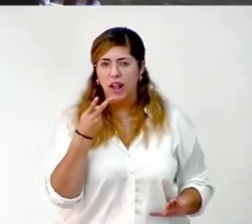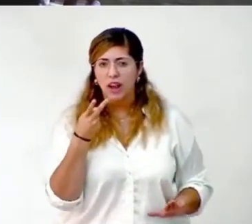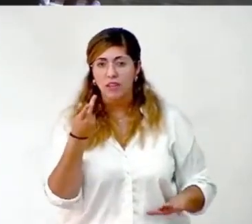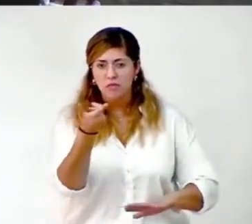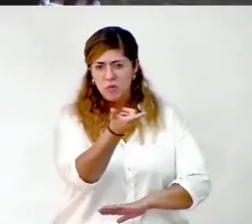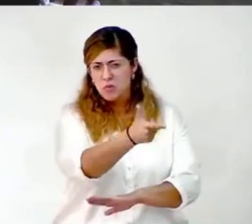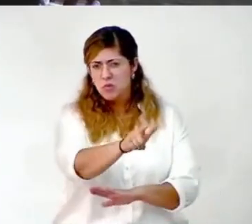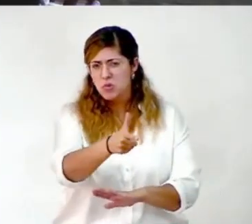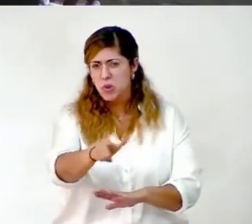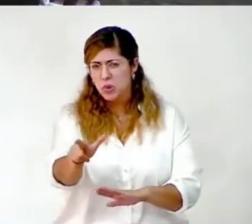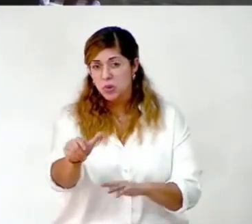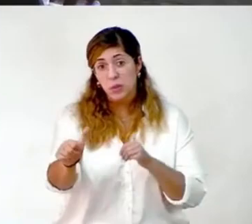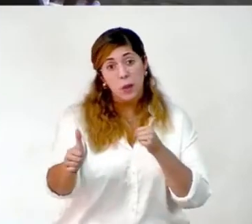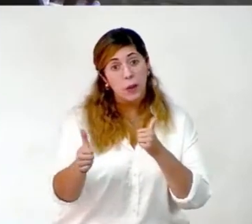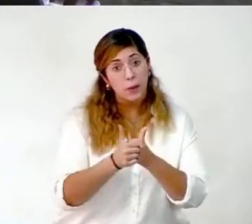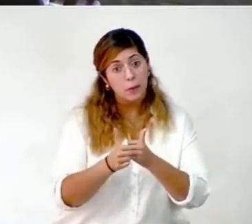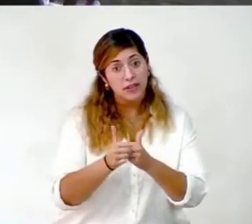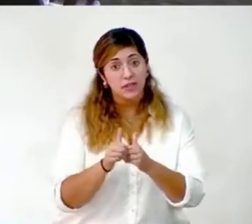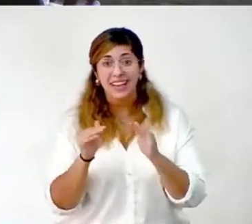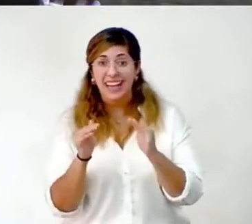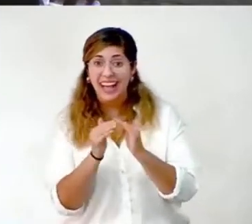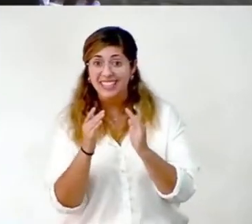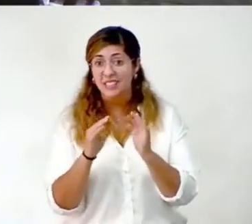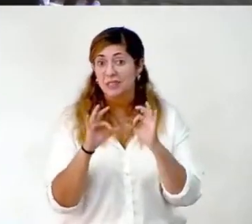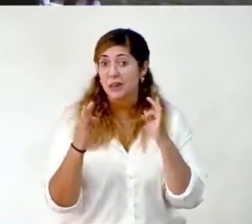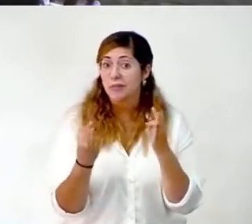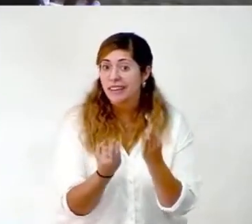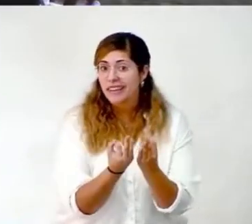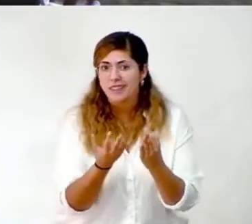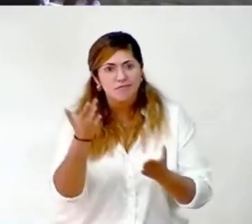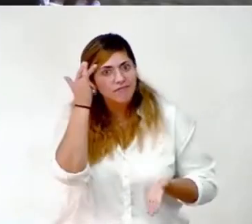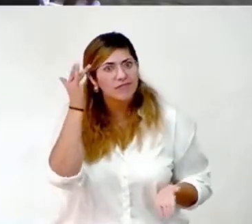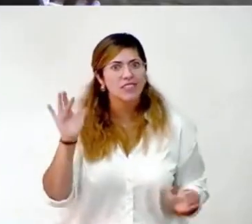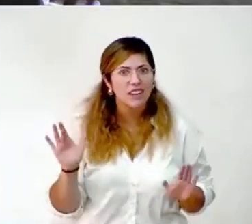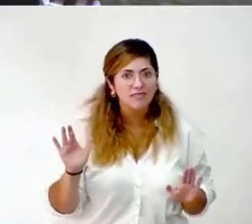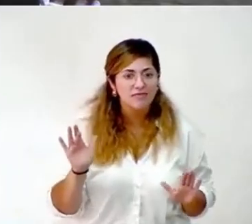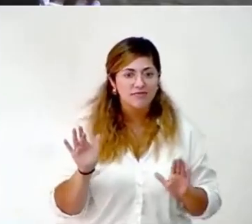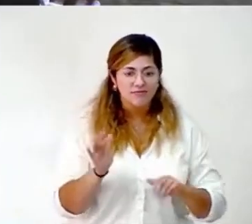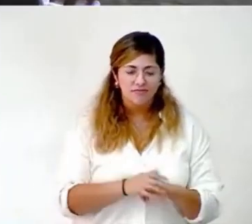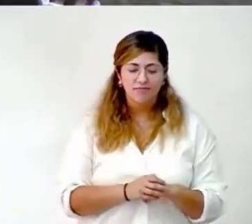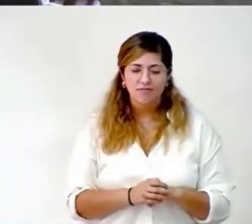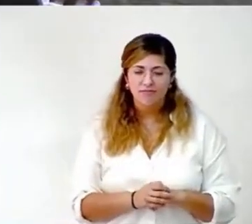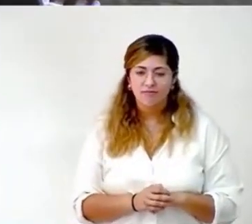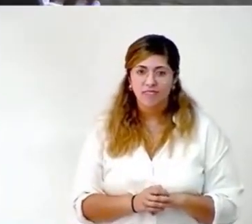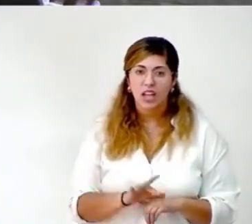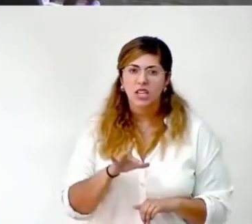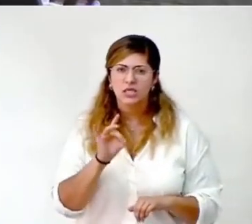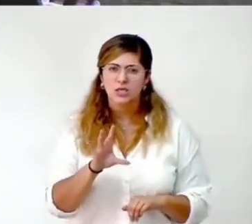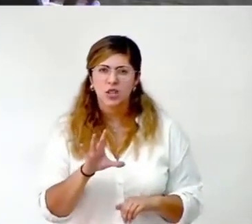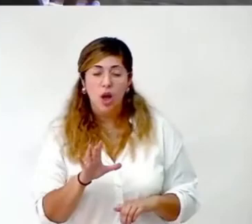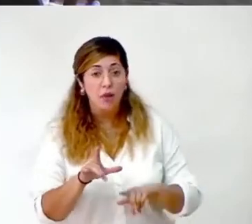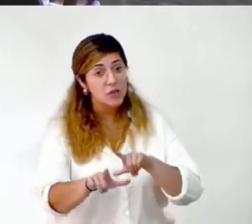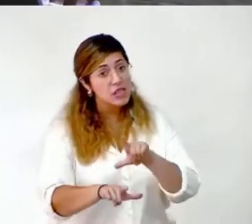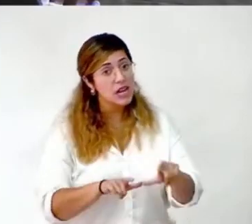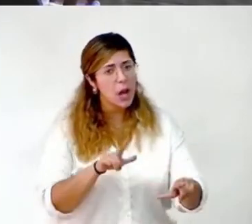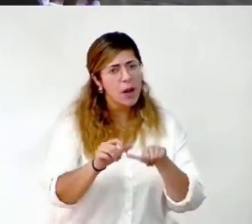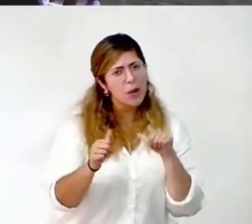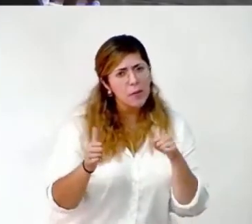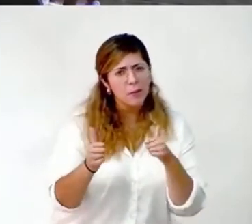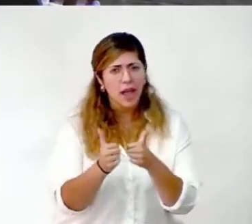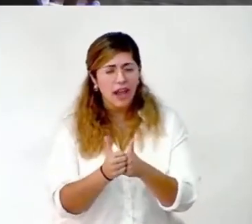dentro da nossa casa somente? E que nós devemos demonstrar amor, são aqueles que estão no trabalho,